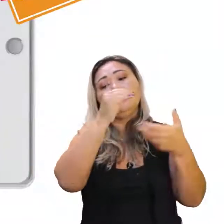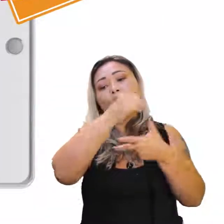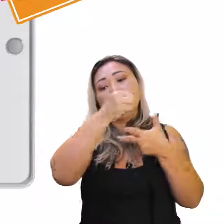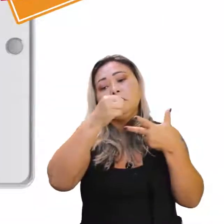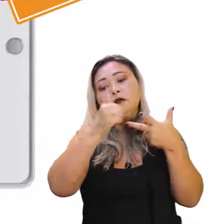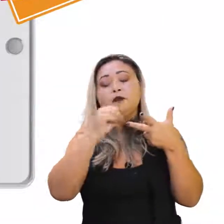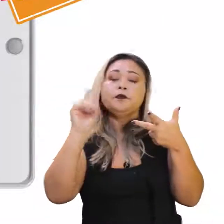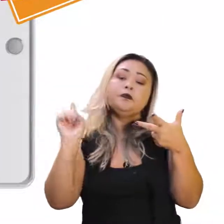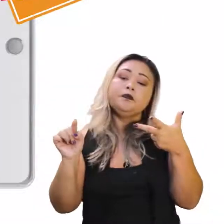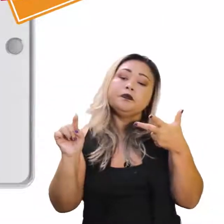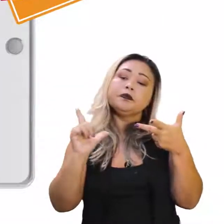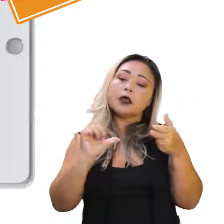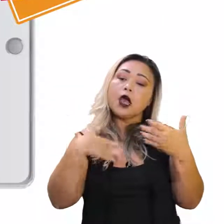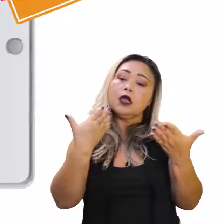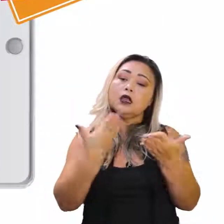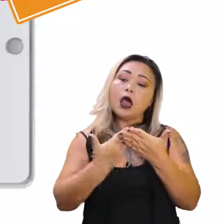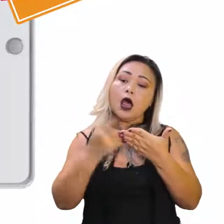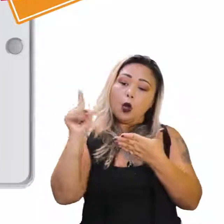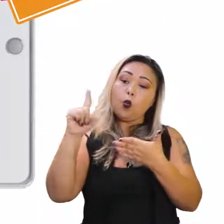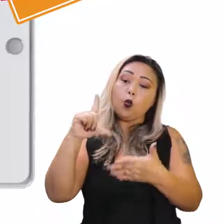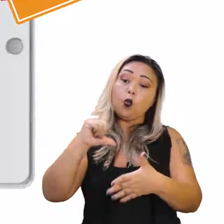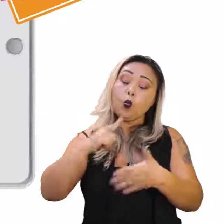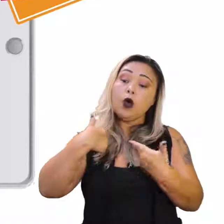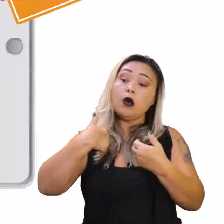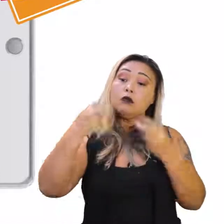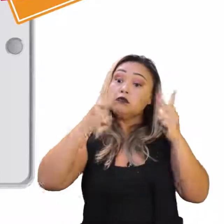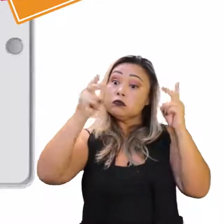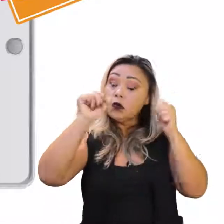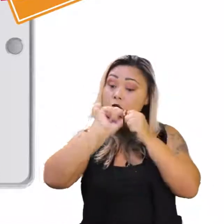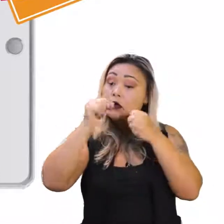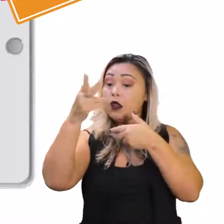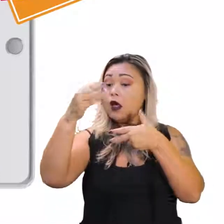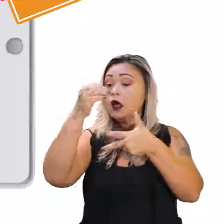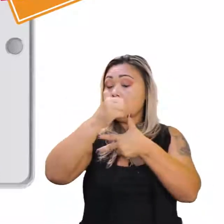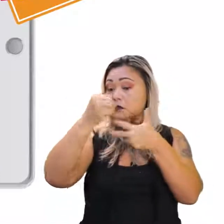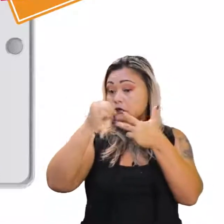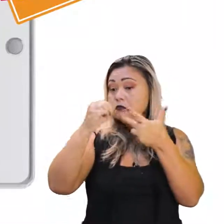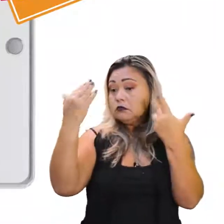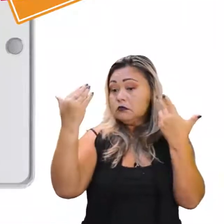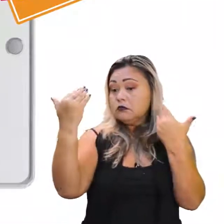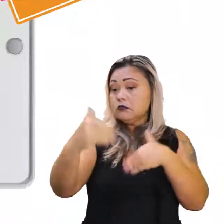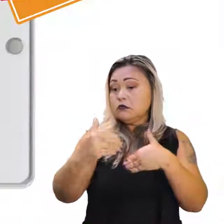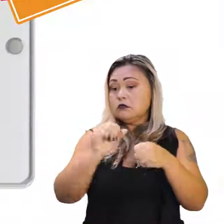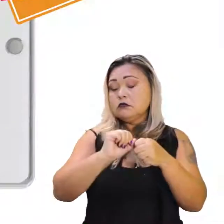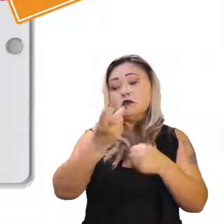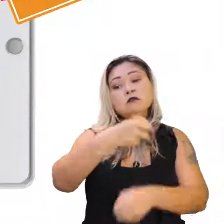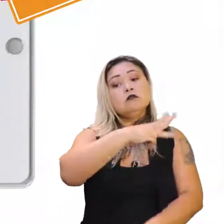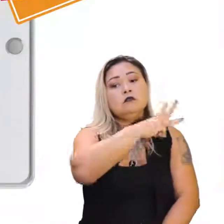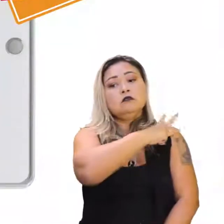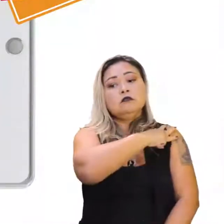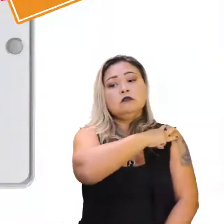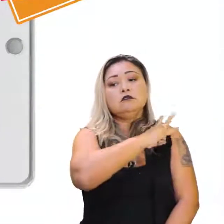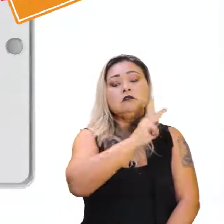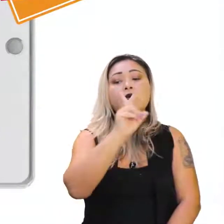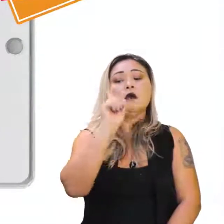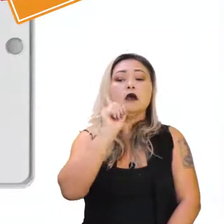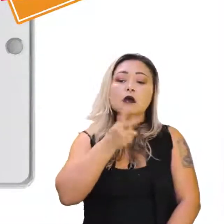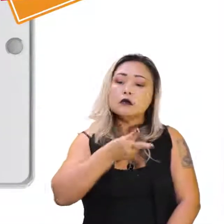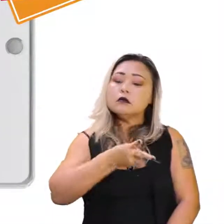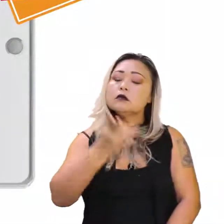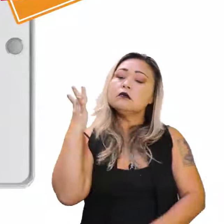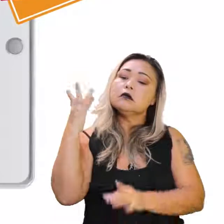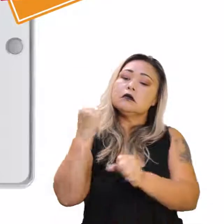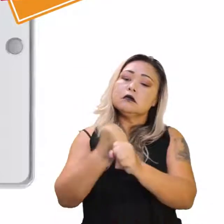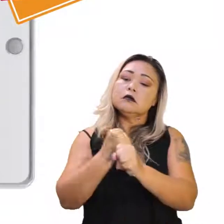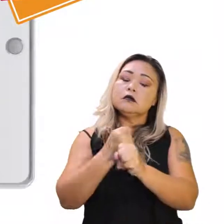muitas dessas aulas, né, professor, vai ser destacado lá nas provas do Enem. Então, o terceiro ano é sempre